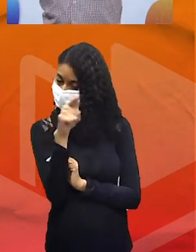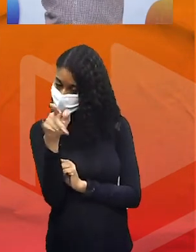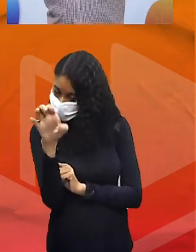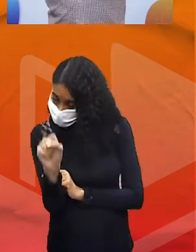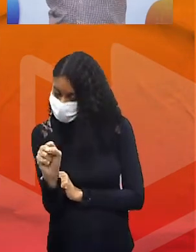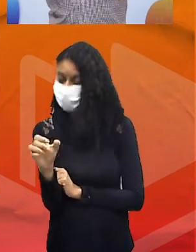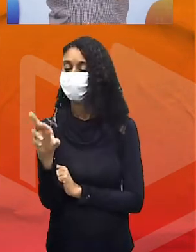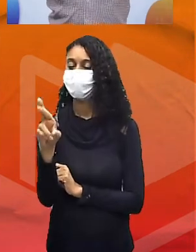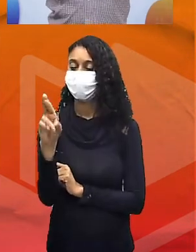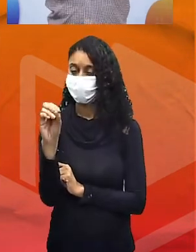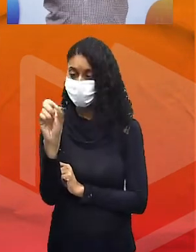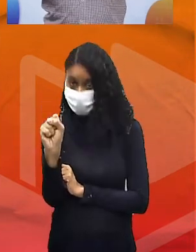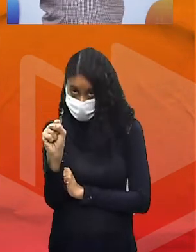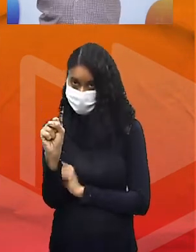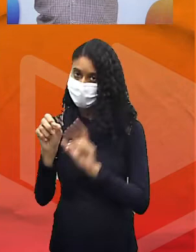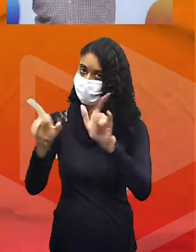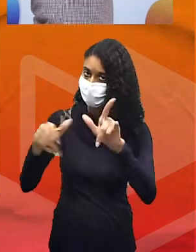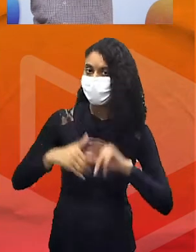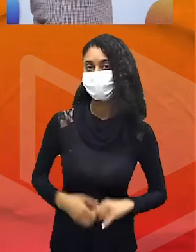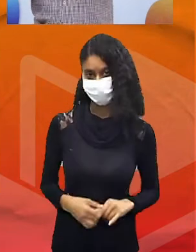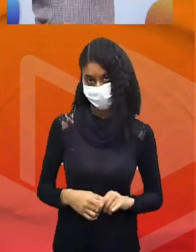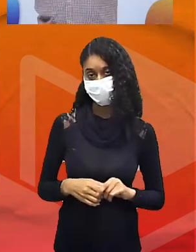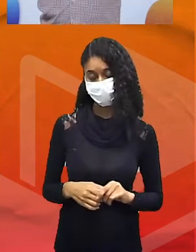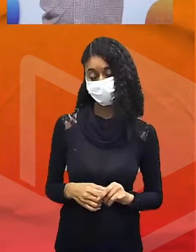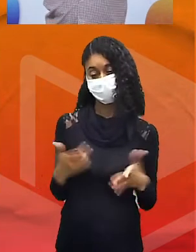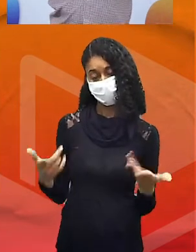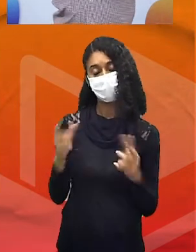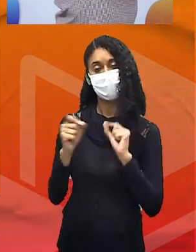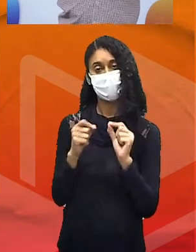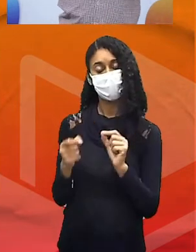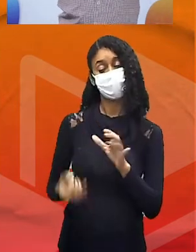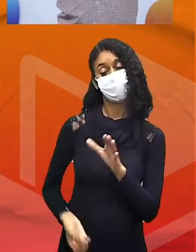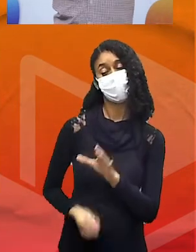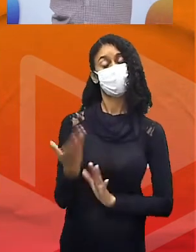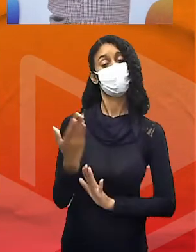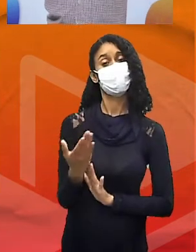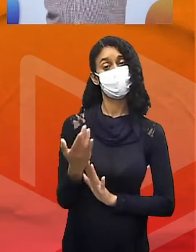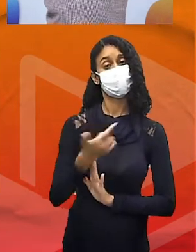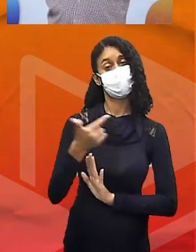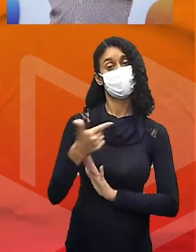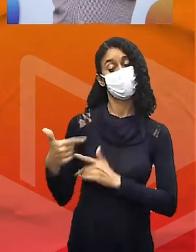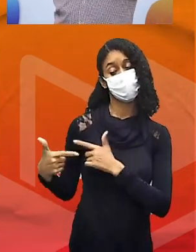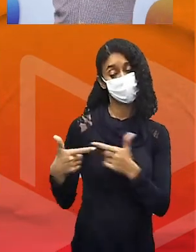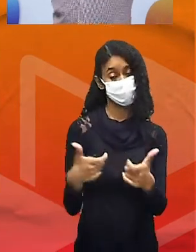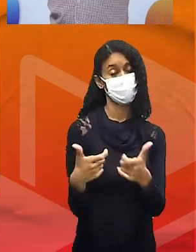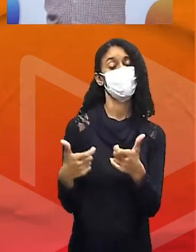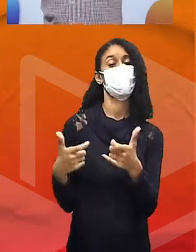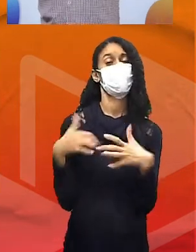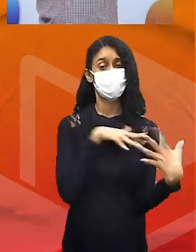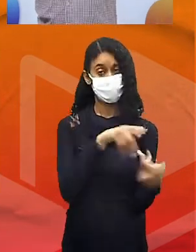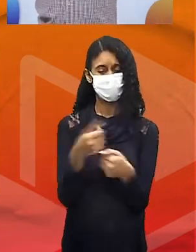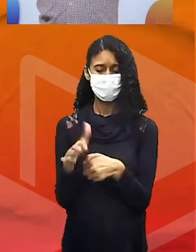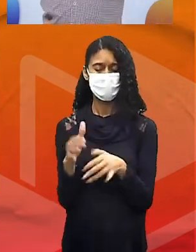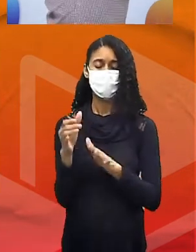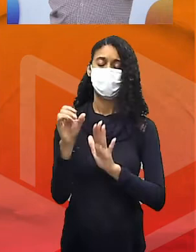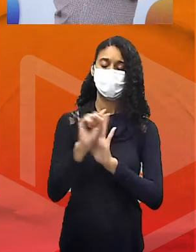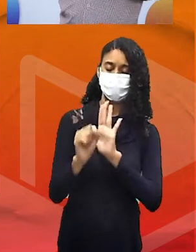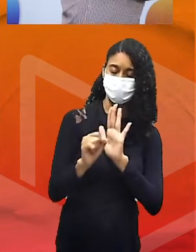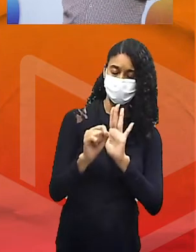vocês para João Guimarães Rosa, que surge ali na Segunda Guerra Mundial, mais ou menos, na década de